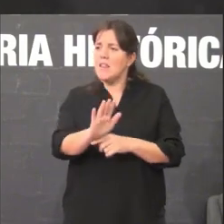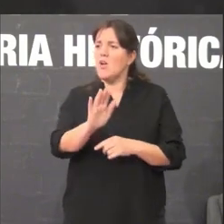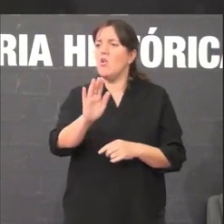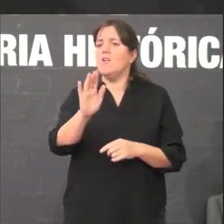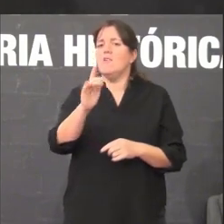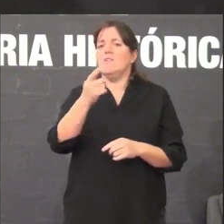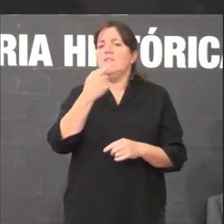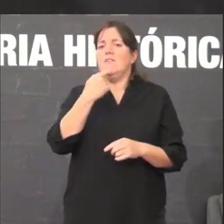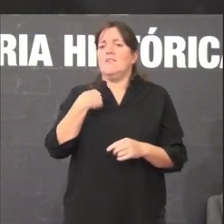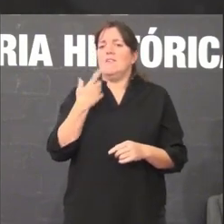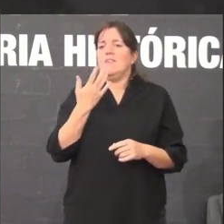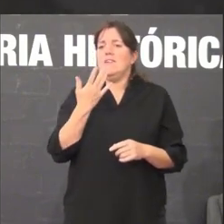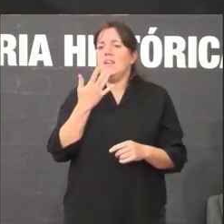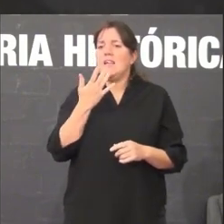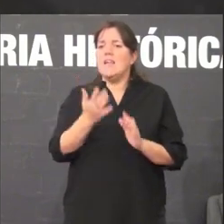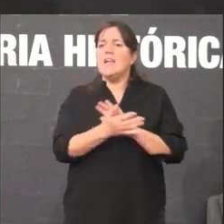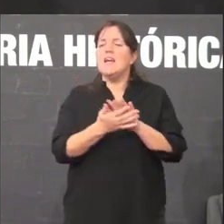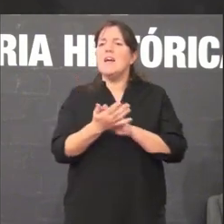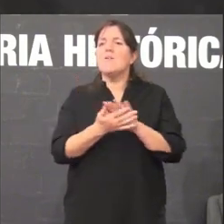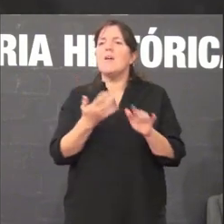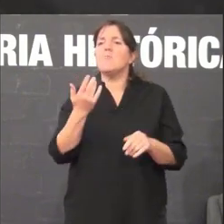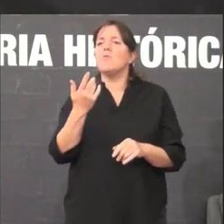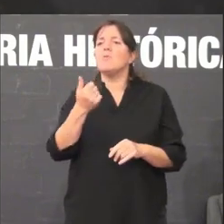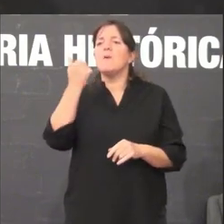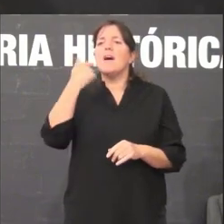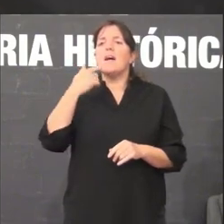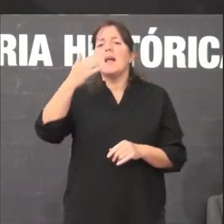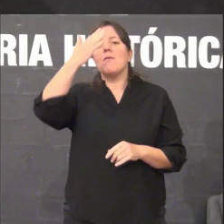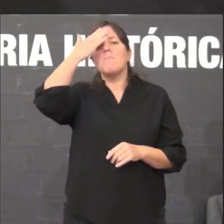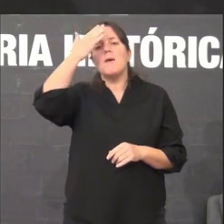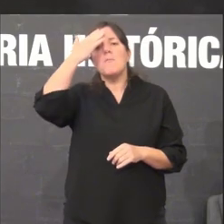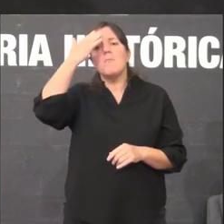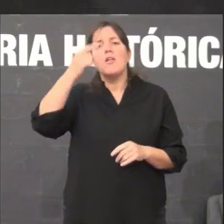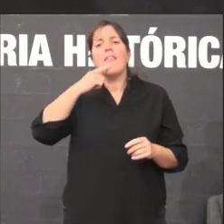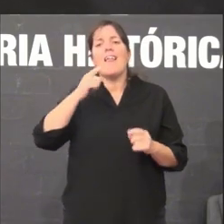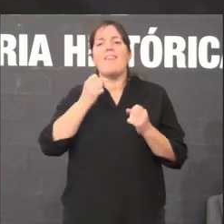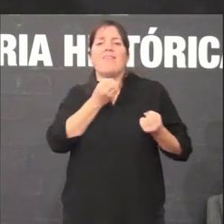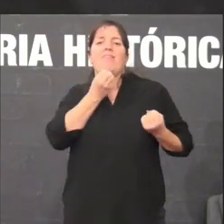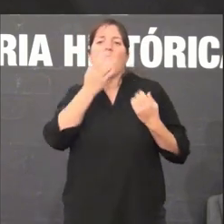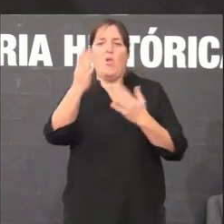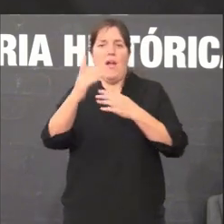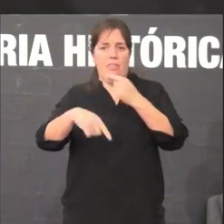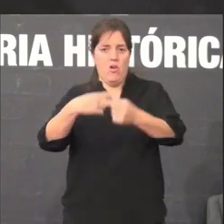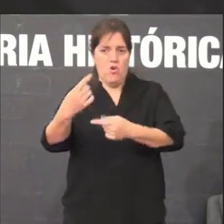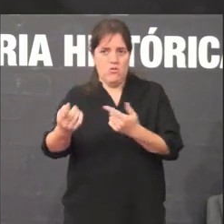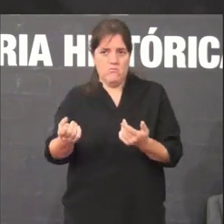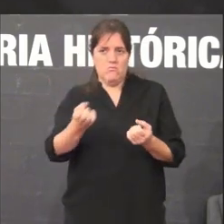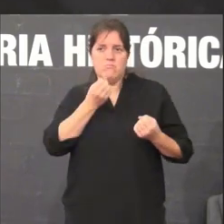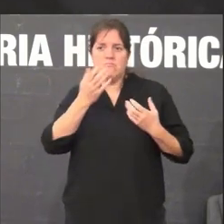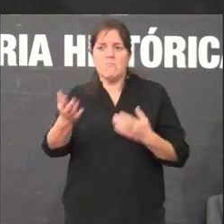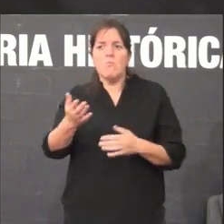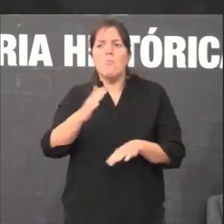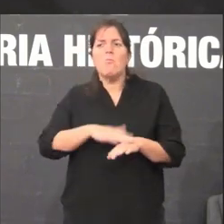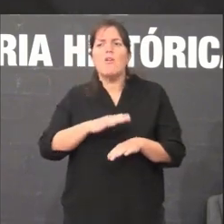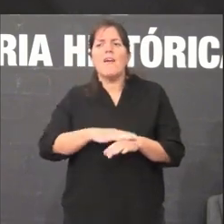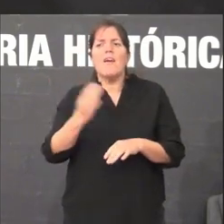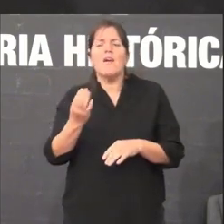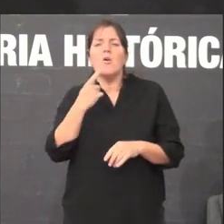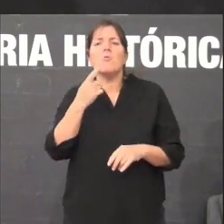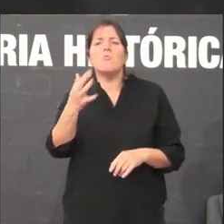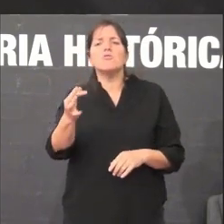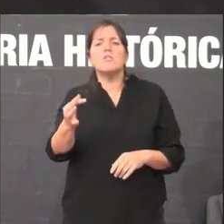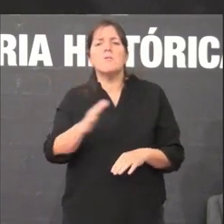no caso português e, sobretudo, na memória da Revolução. E porquê? Bom, porque este